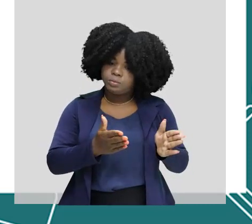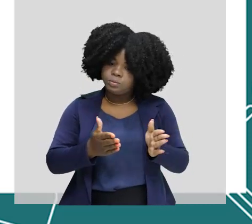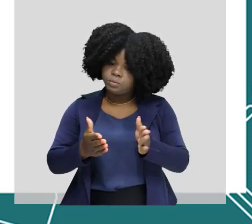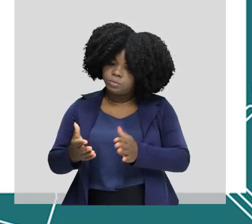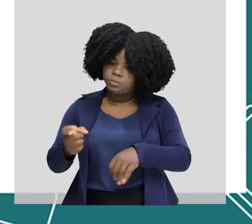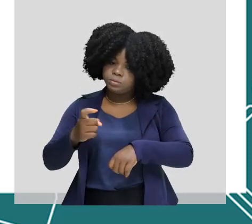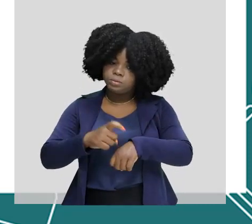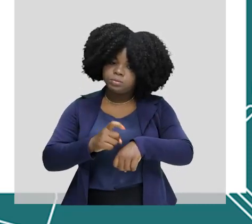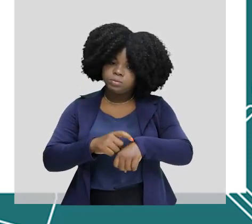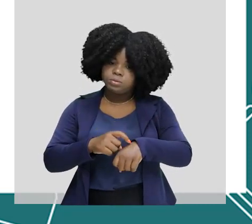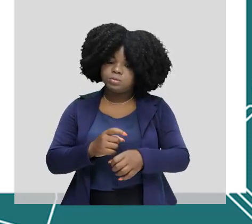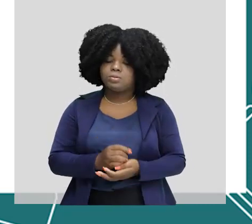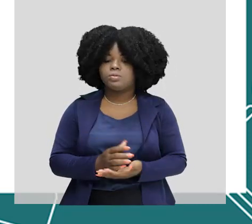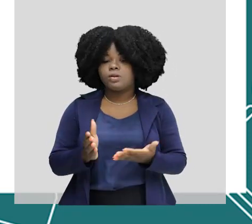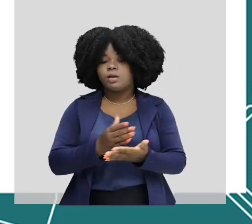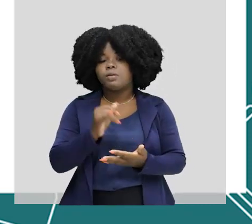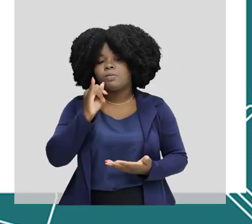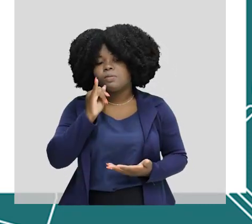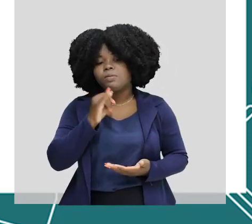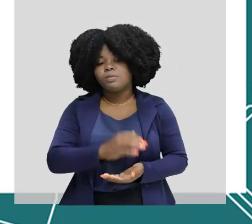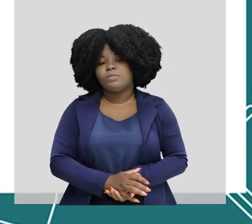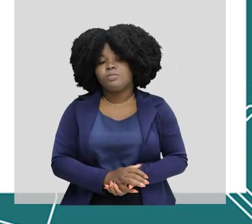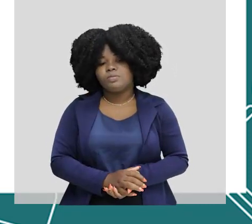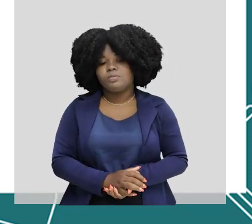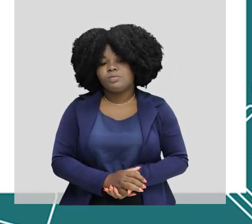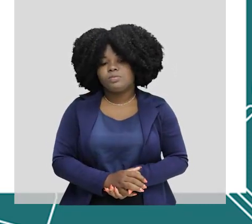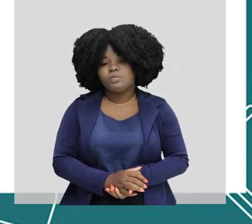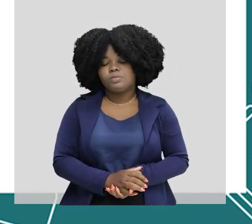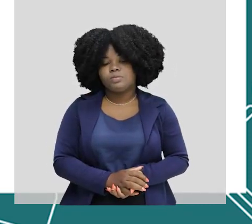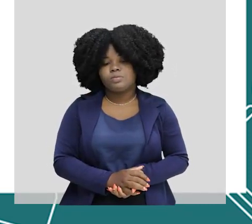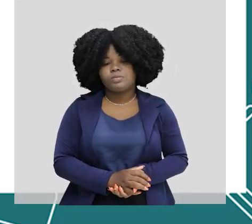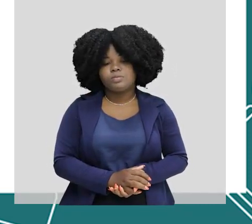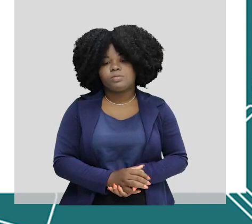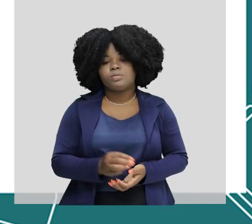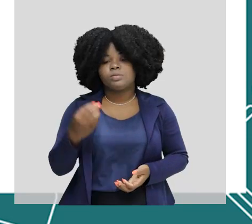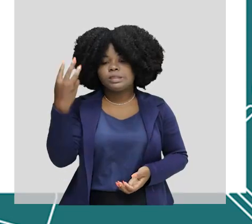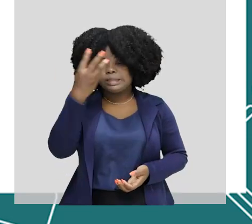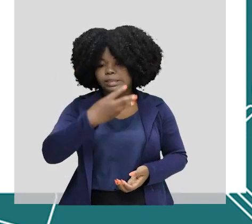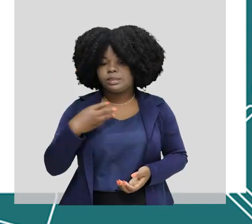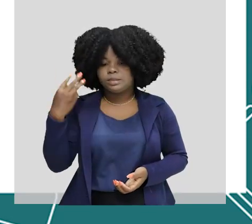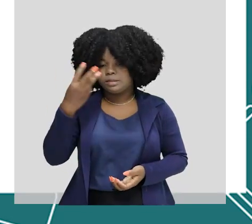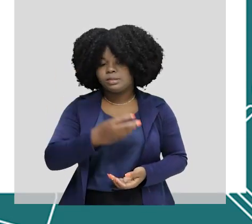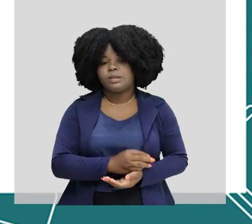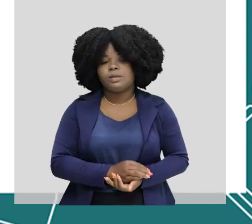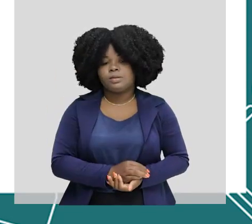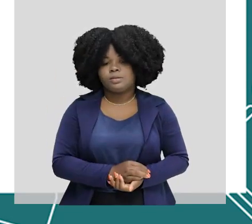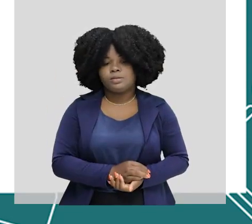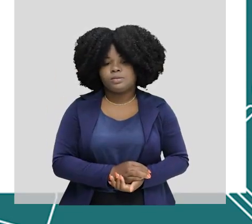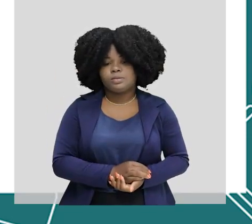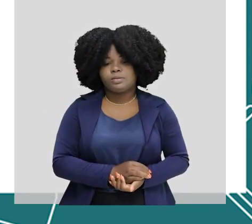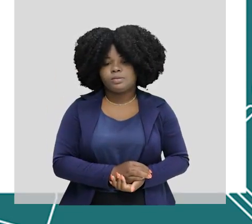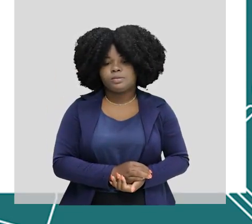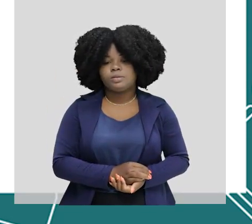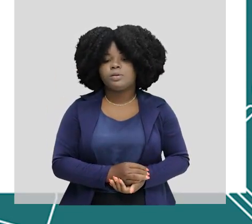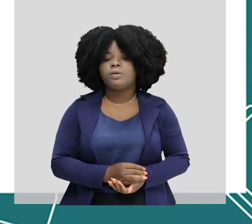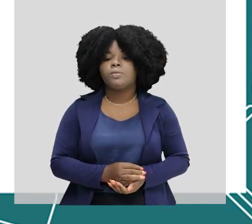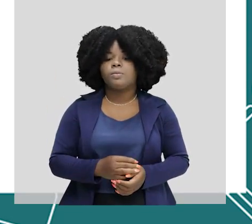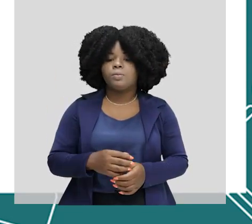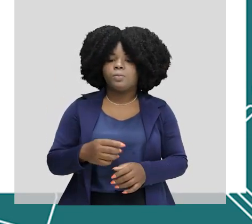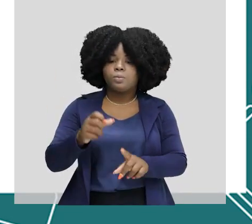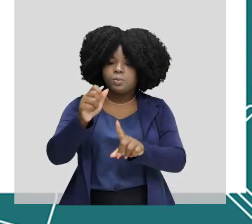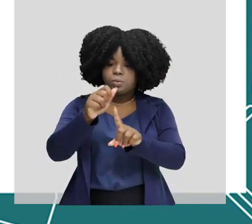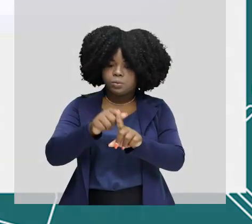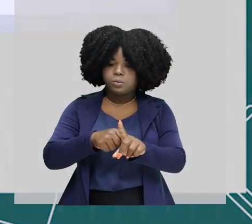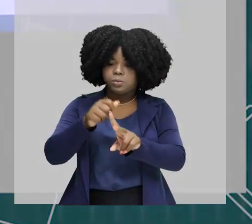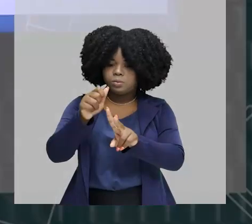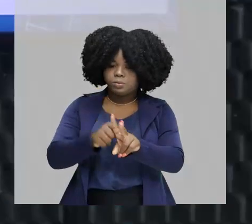de tempo. Olha alguns exemplos. 3 hours, por 3 horas. 2 months, por 2 meses.